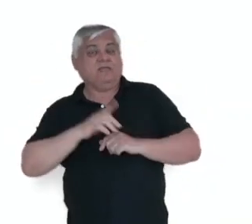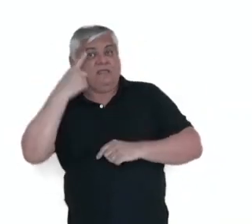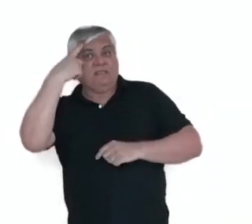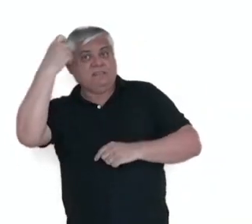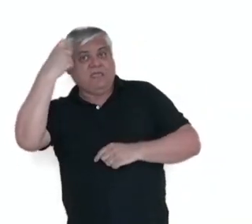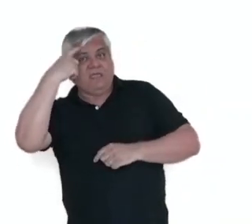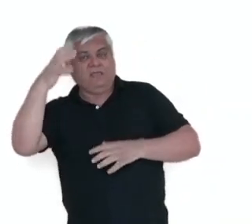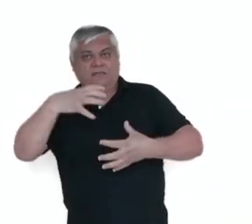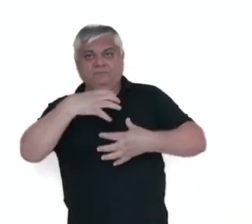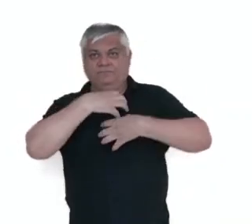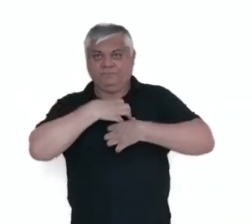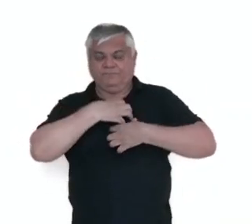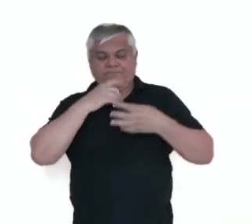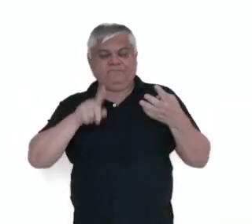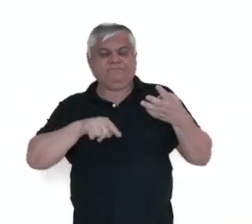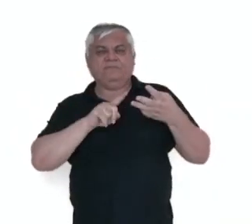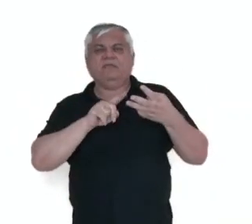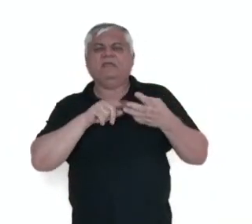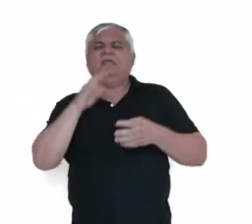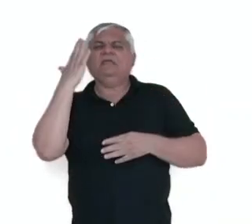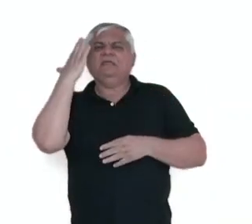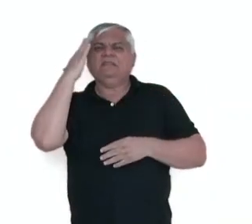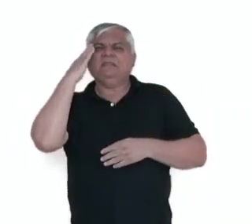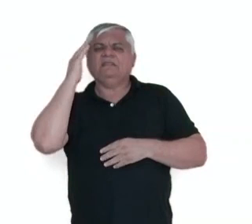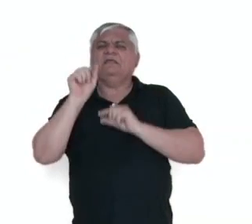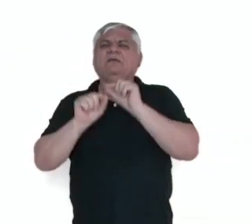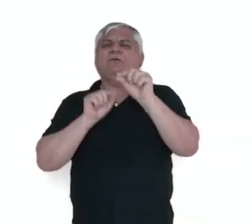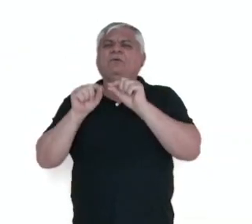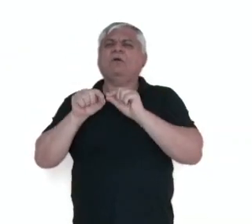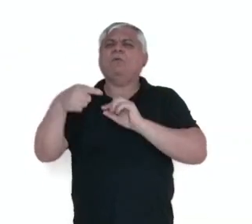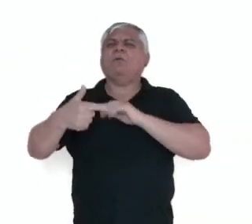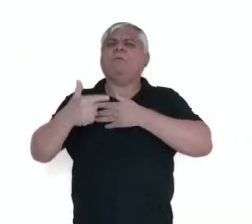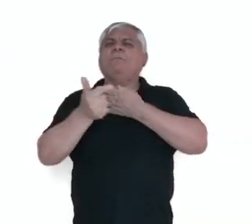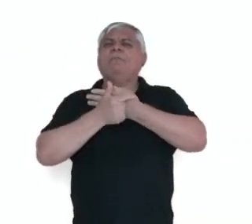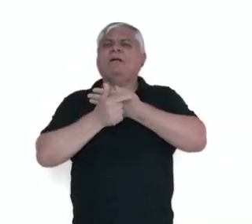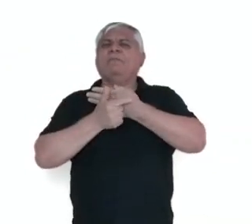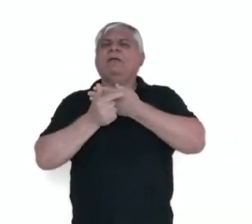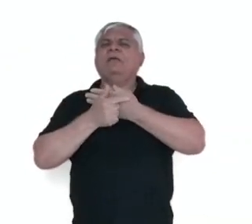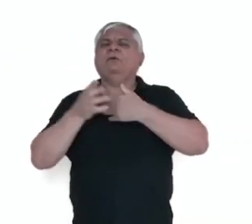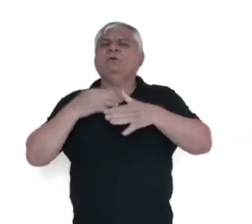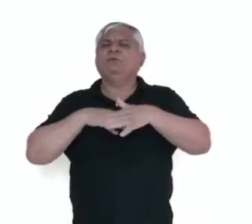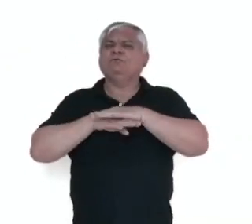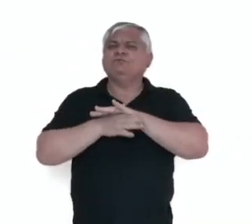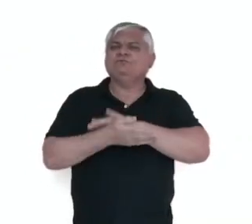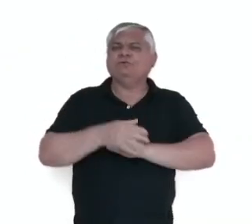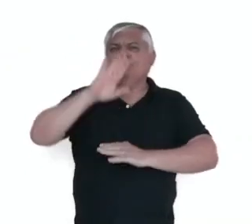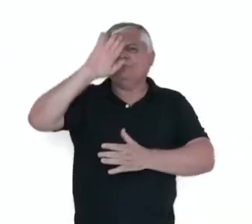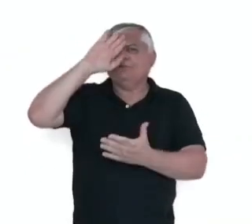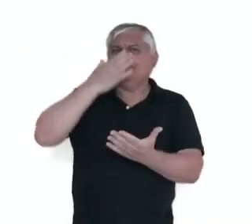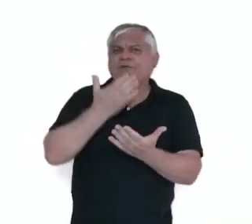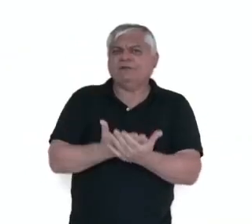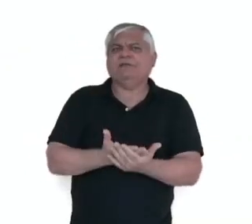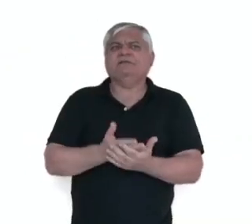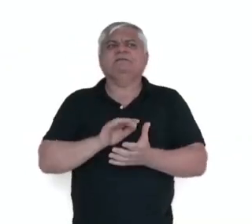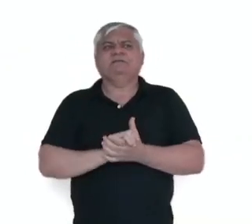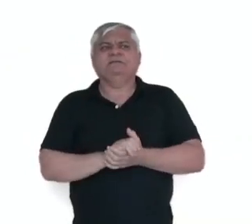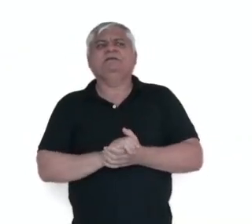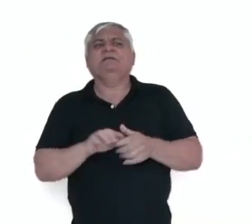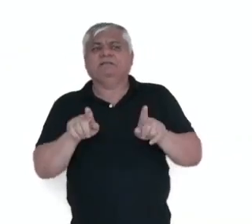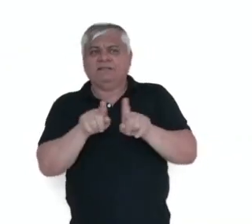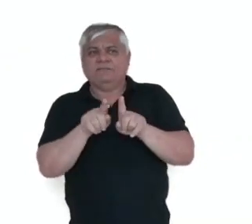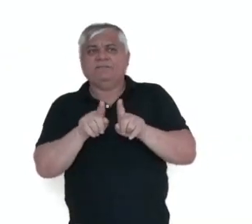ideias, entender o ceticismo de Hume e o papel do hábito e das crenças no entendimento, além